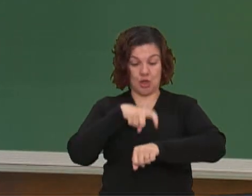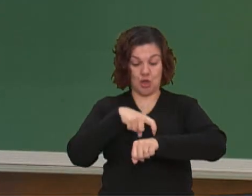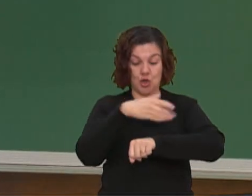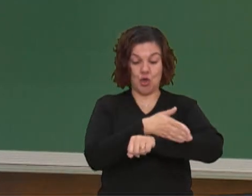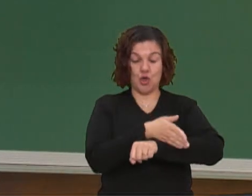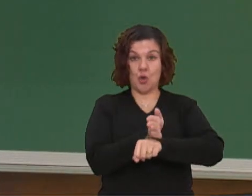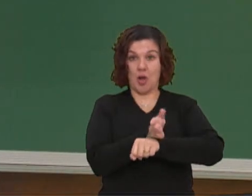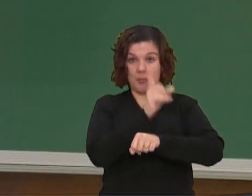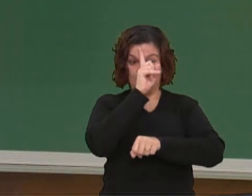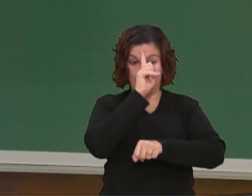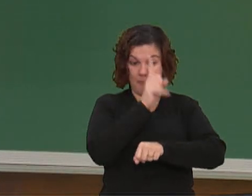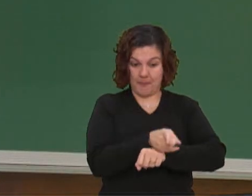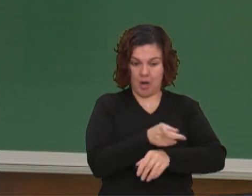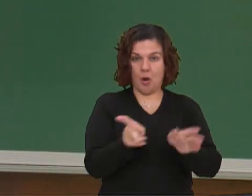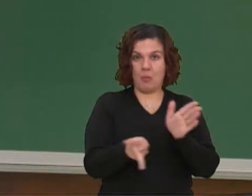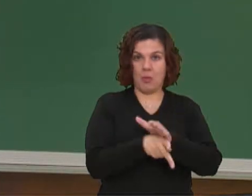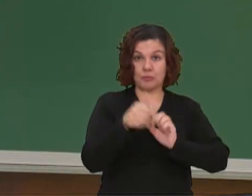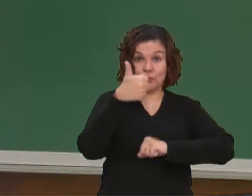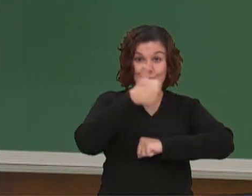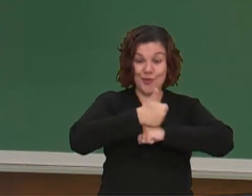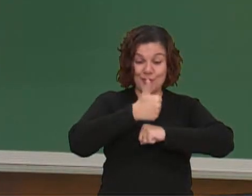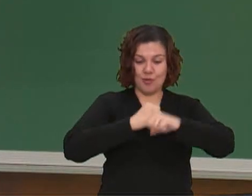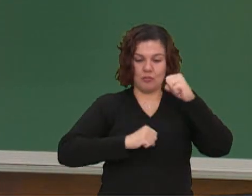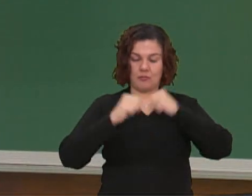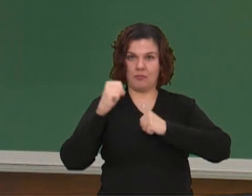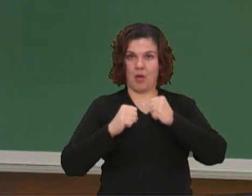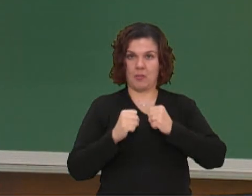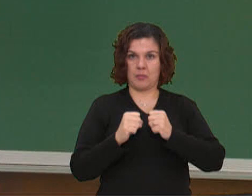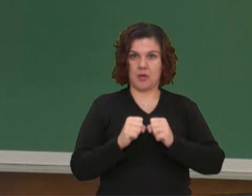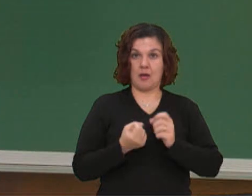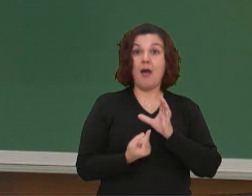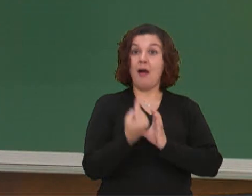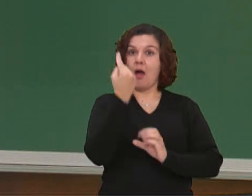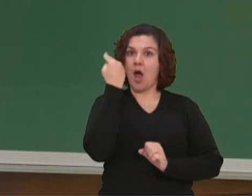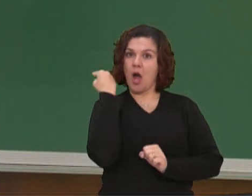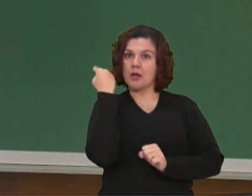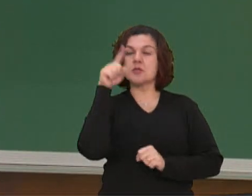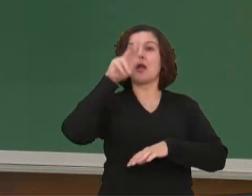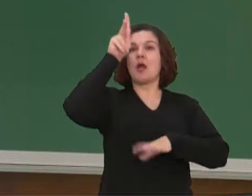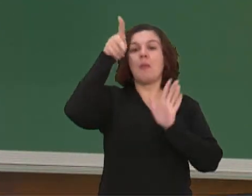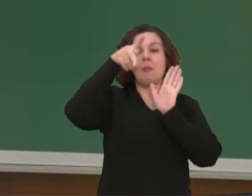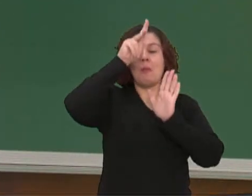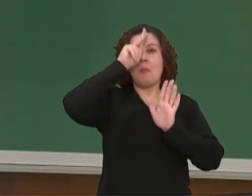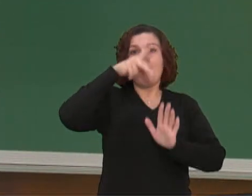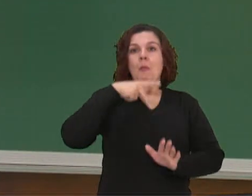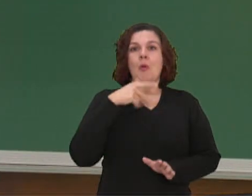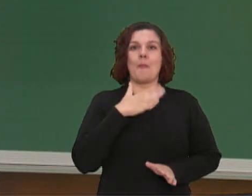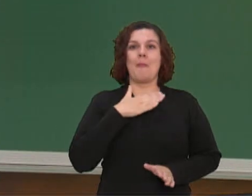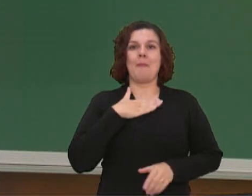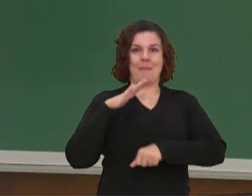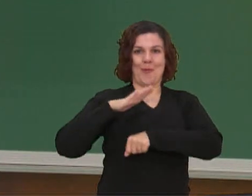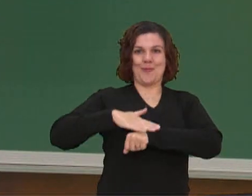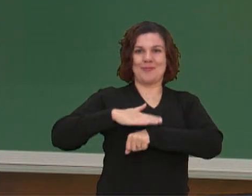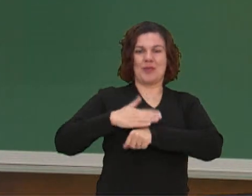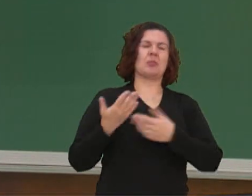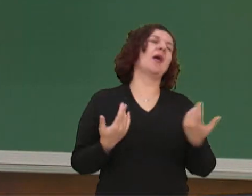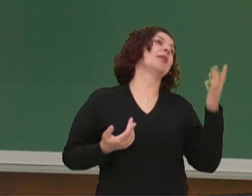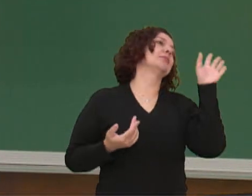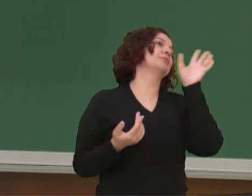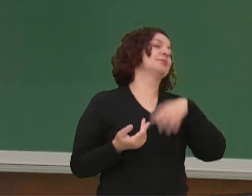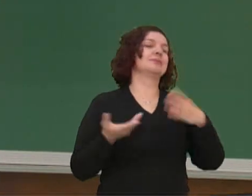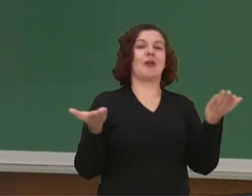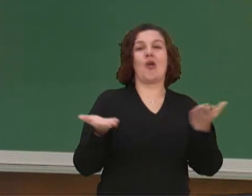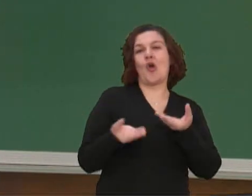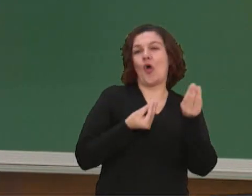pelos donos das fábricas. Então, agora ele não era mais dono do seu tempo, poderia dizer o que fazer e